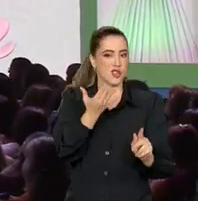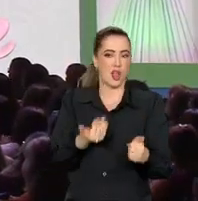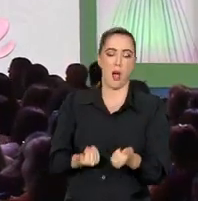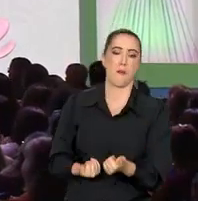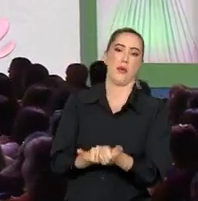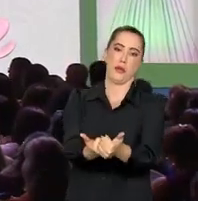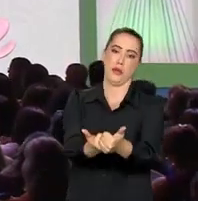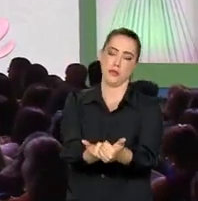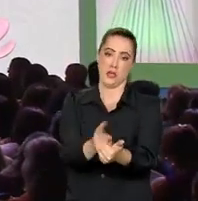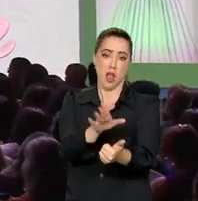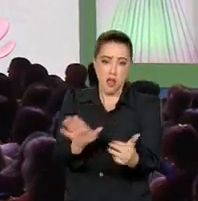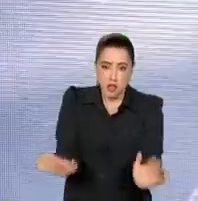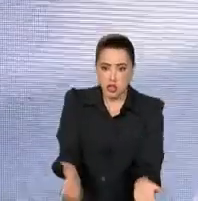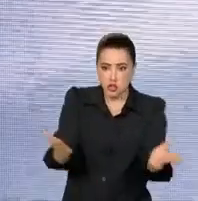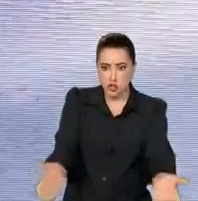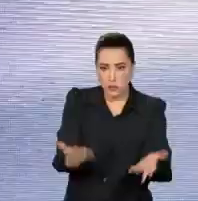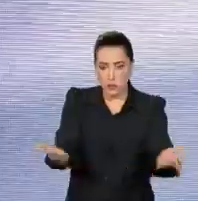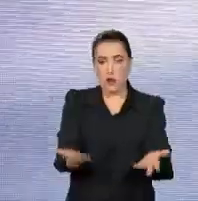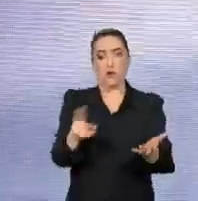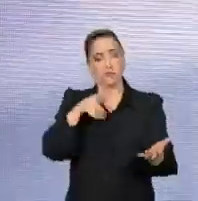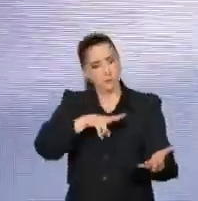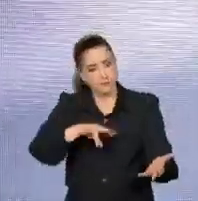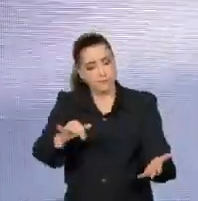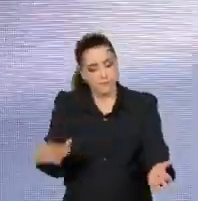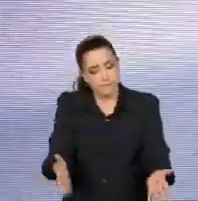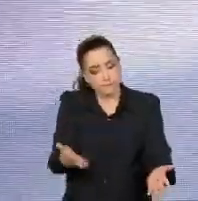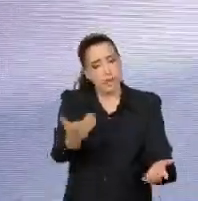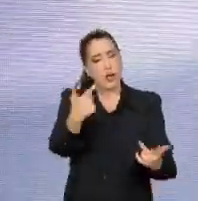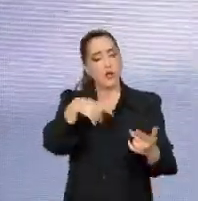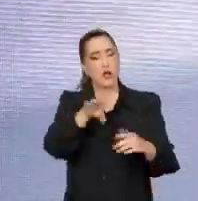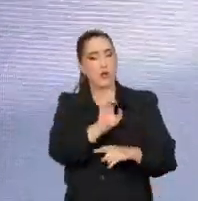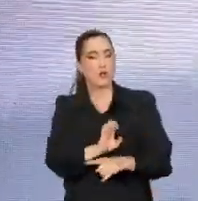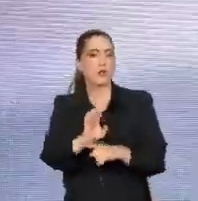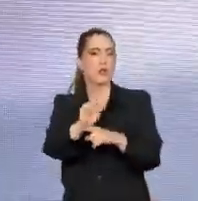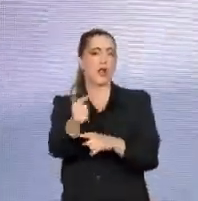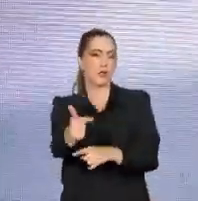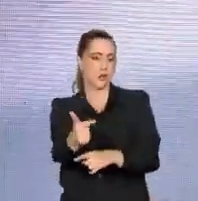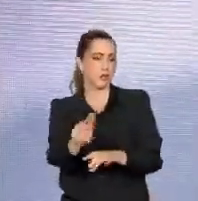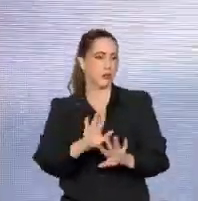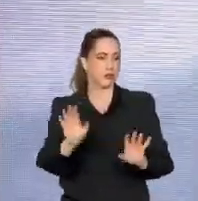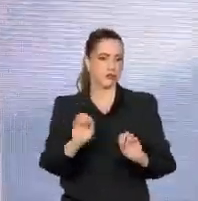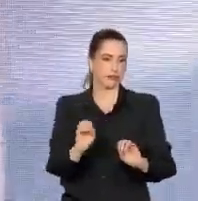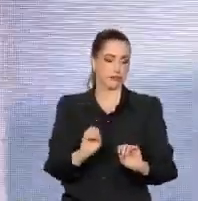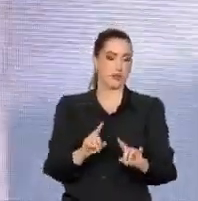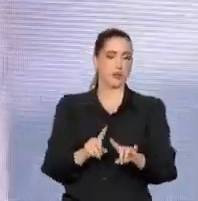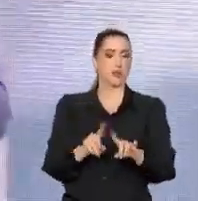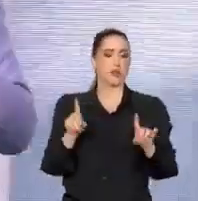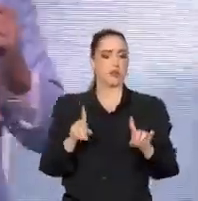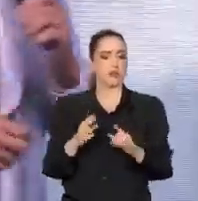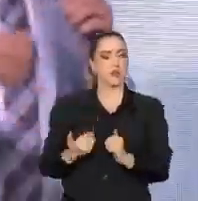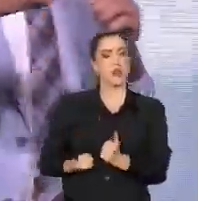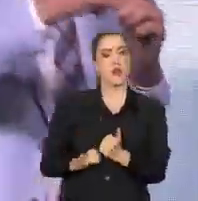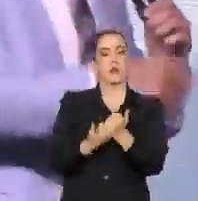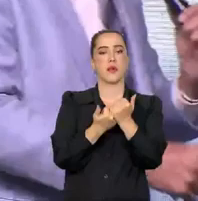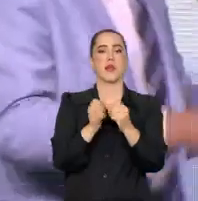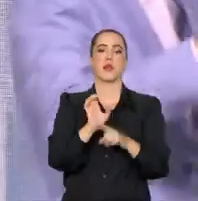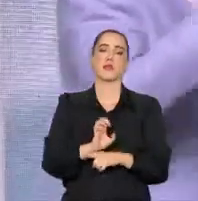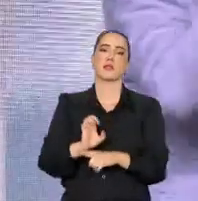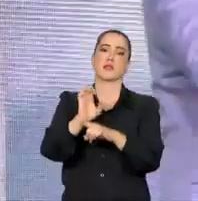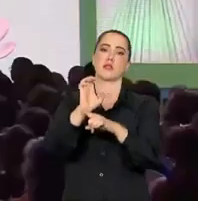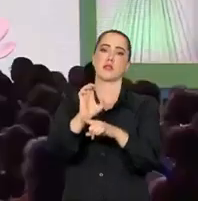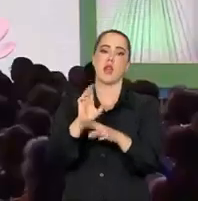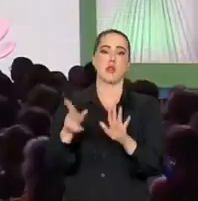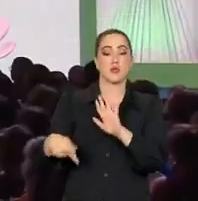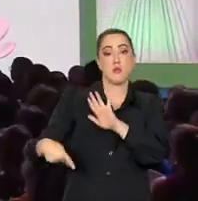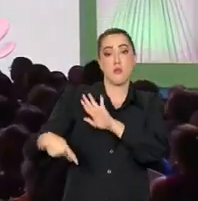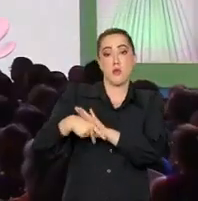é estimular e incentivar os estados que não implementaram, e apoiar os estados,